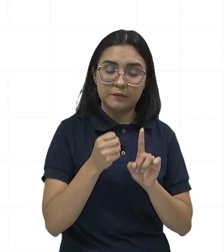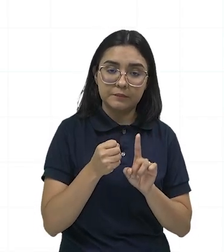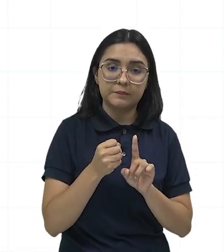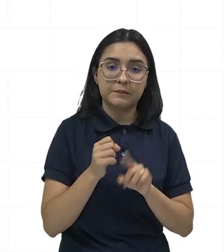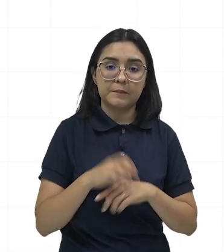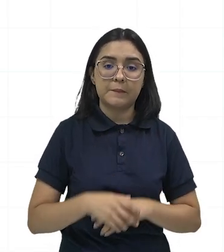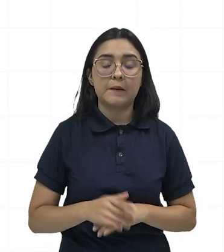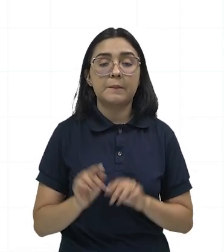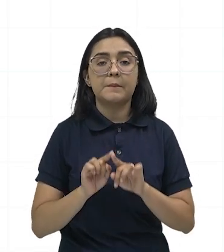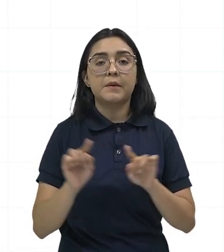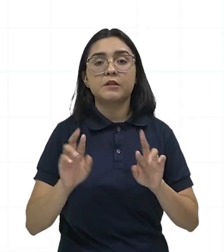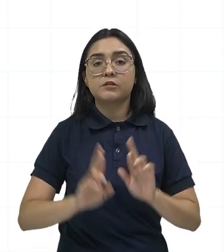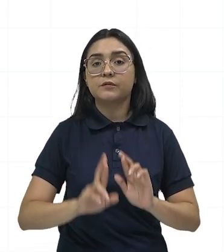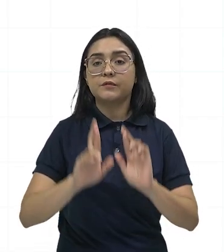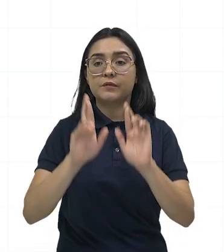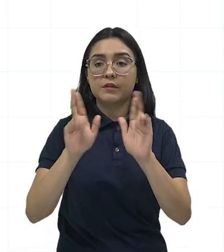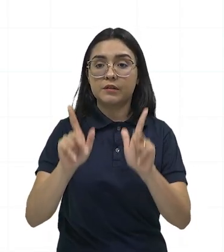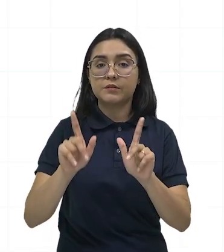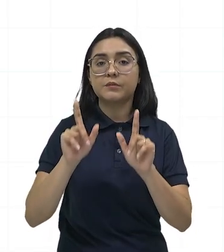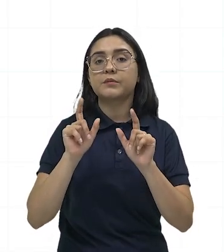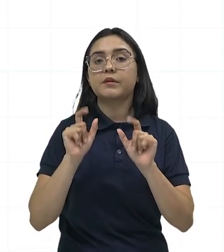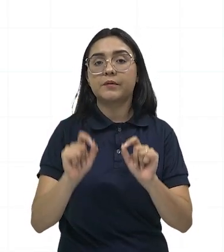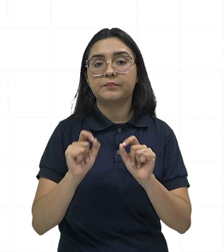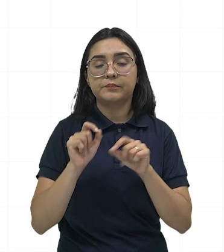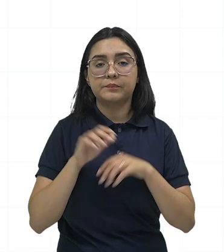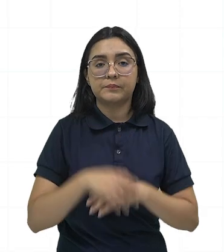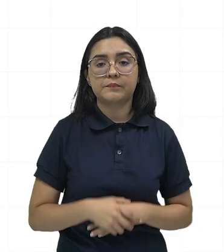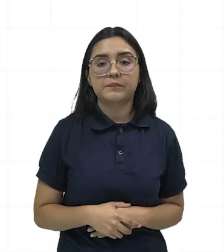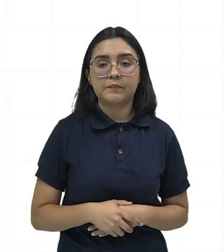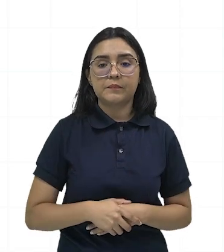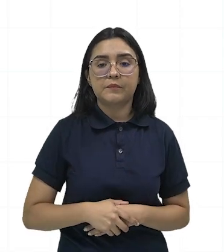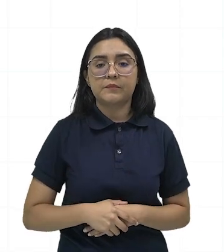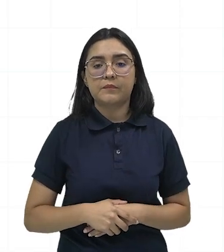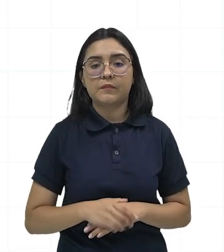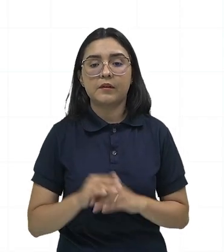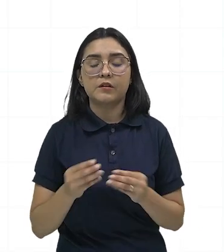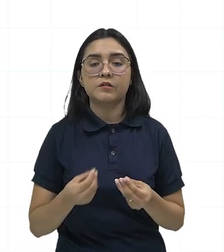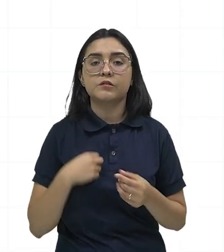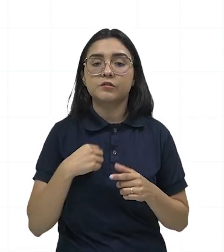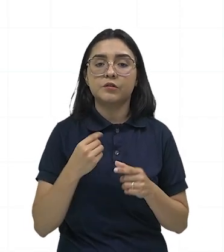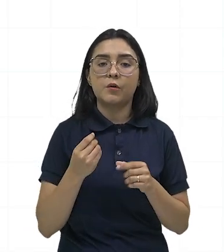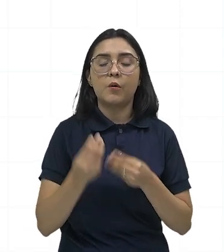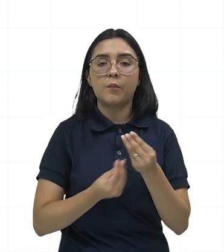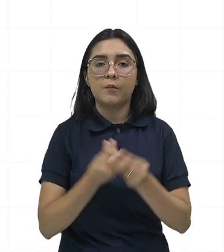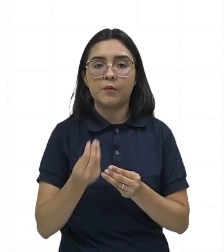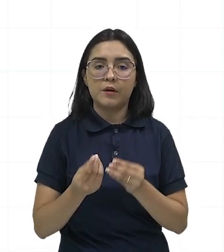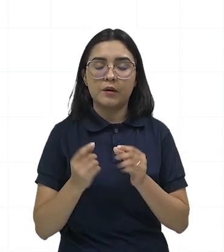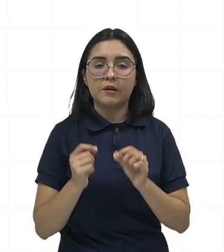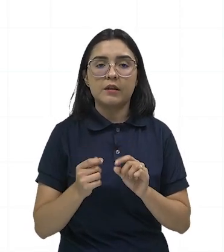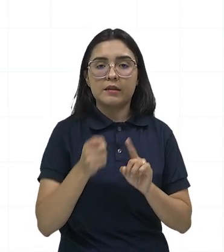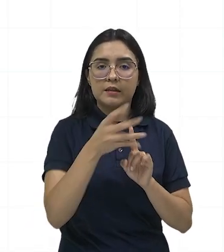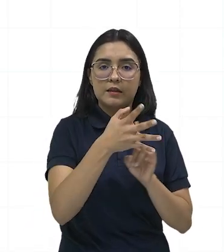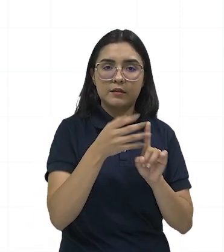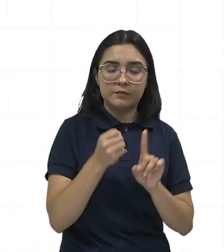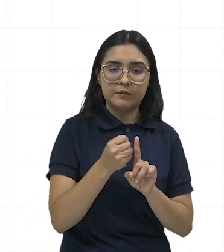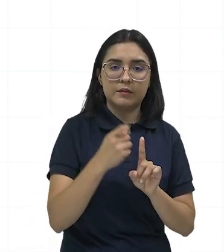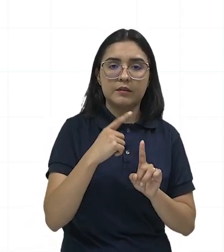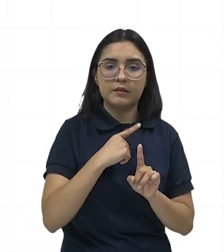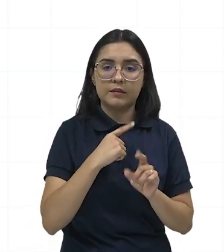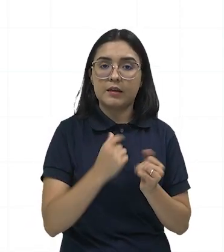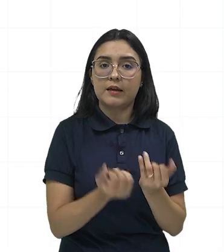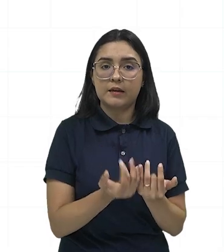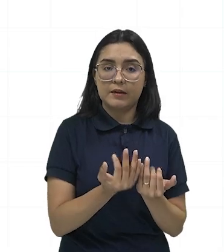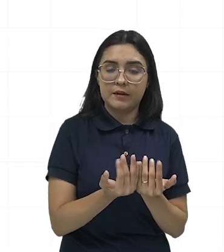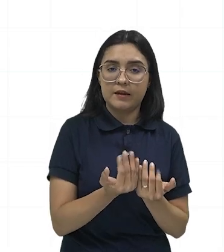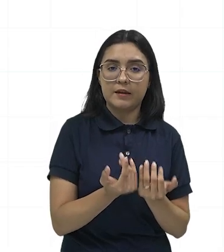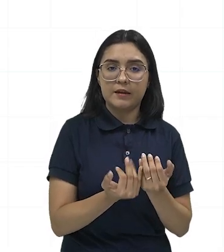termoelétricas, sendo que a diferença é de onde que a energia veio, né? Nas termoelétricas nós temos aí a